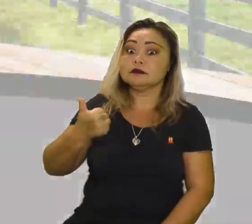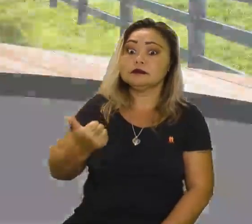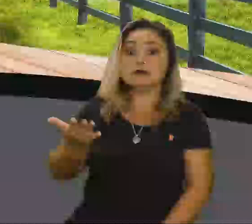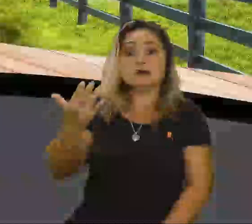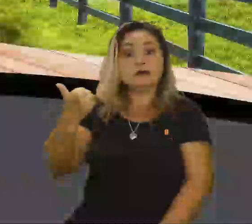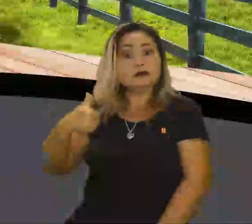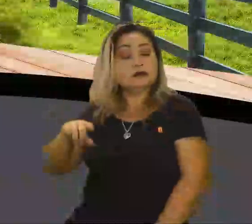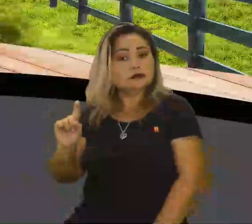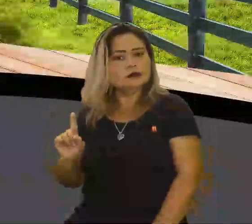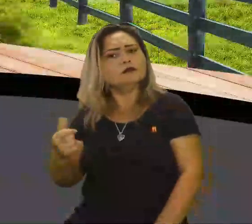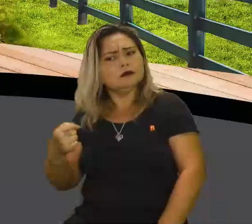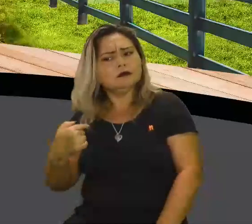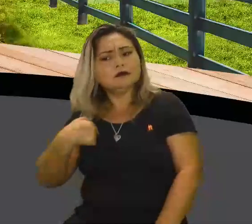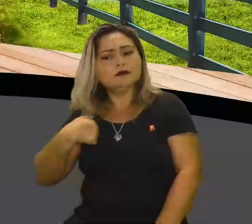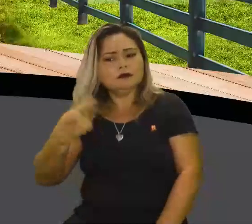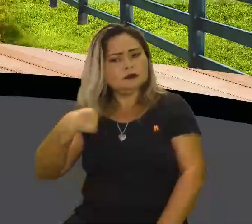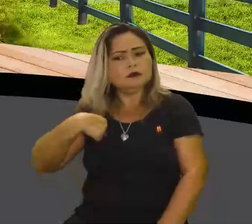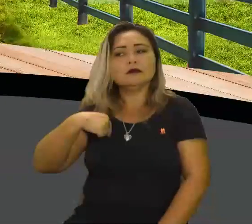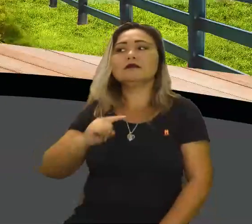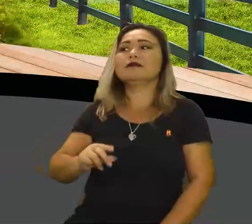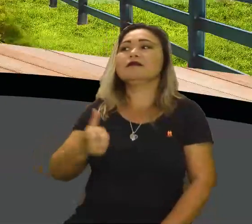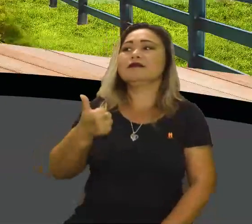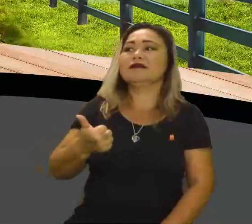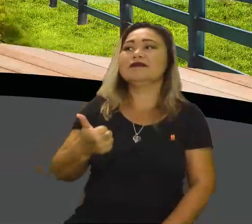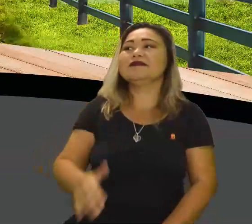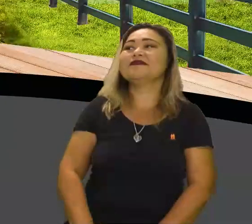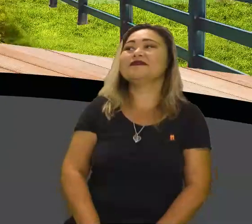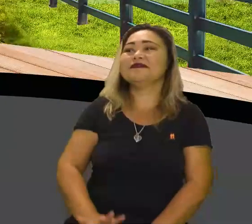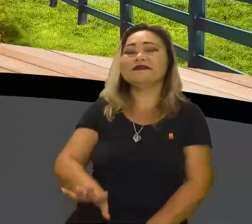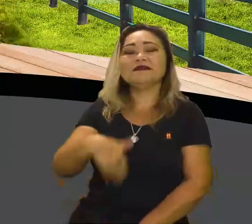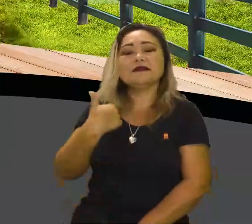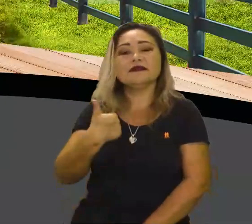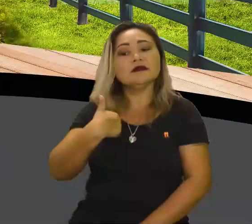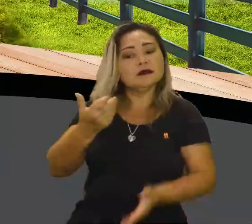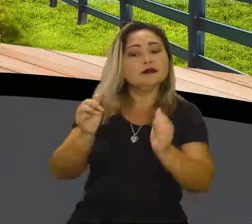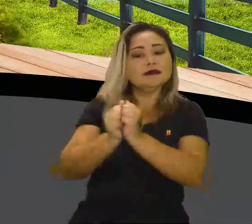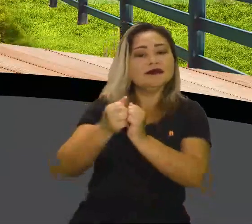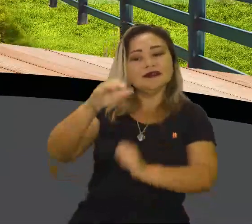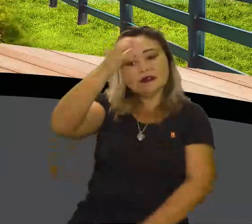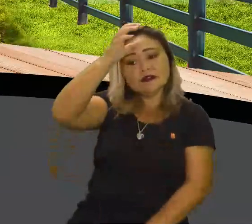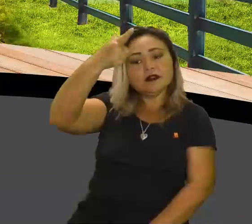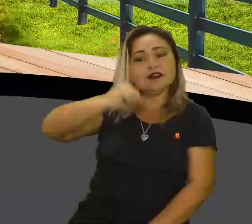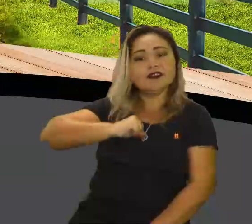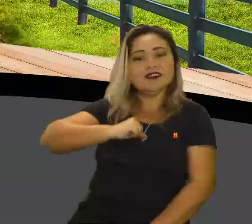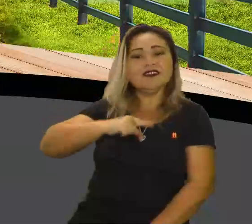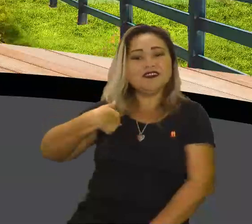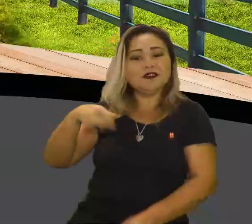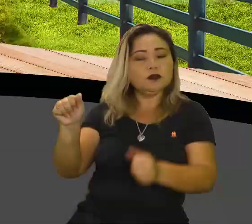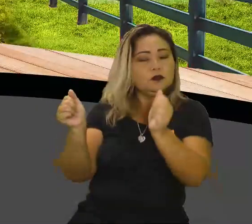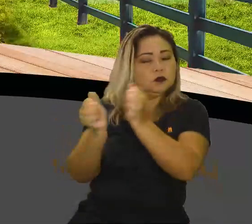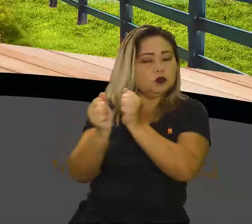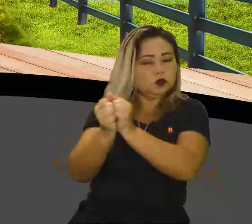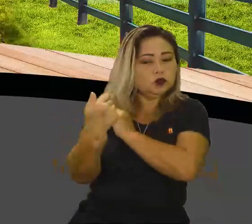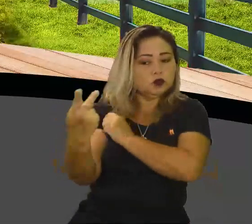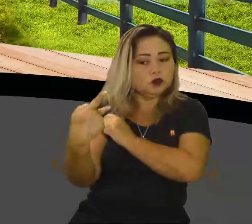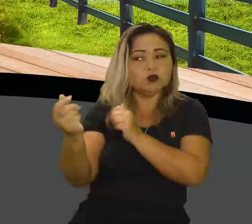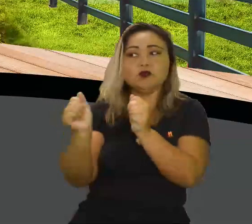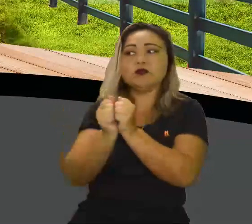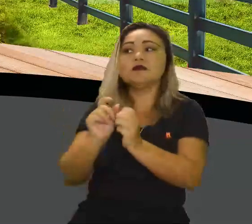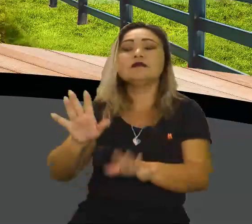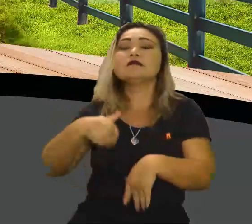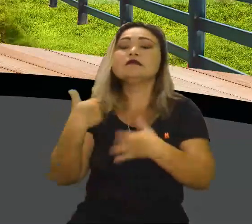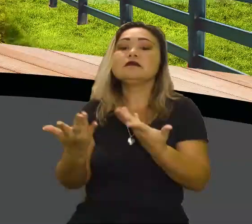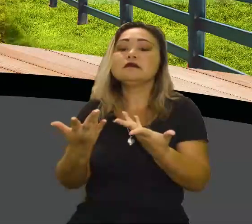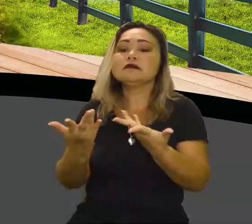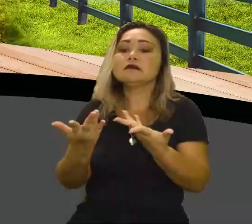with me! Isso, querido. Fica aqui com o tio. Together, junto, ok?